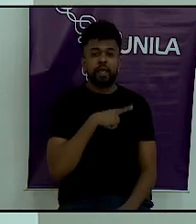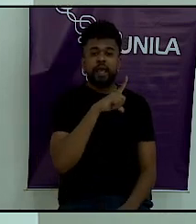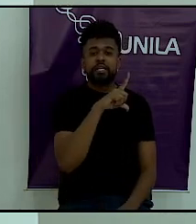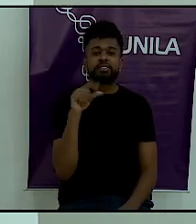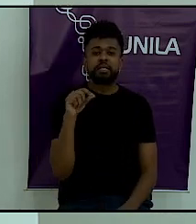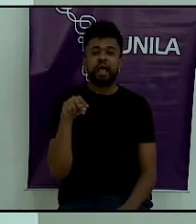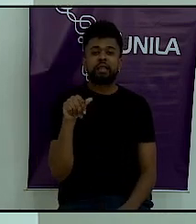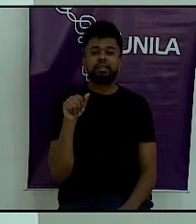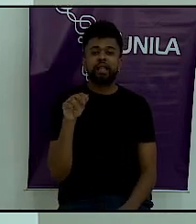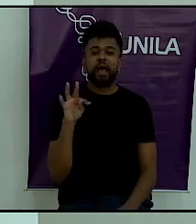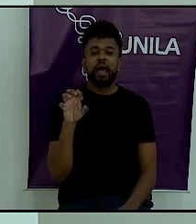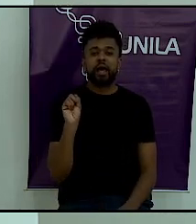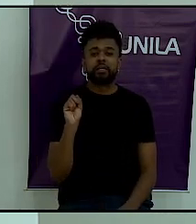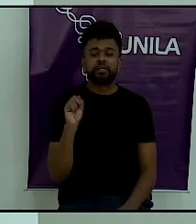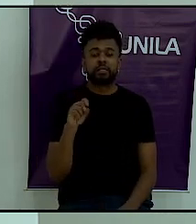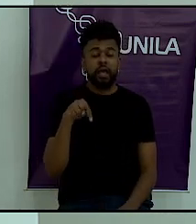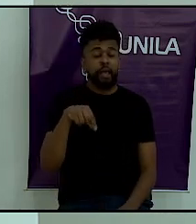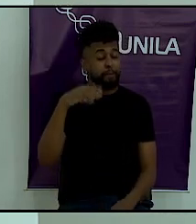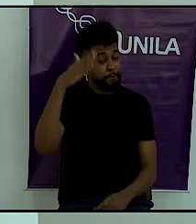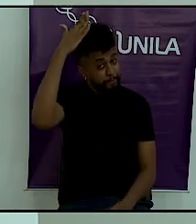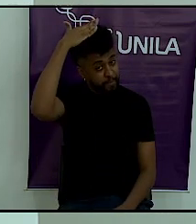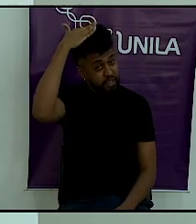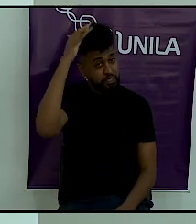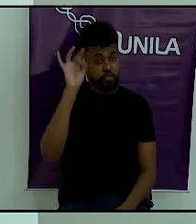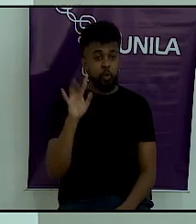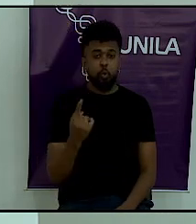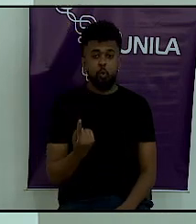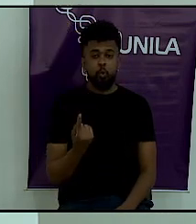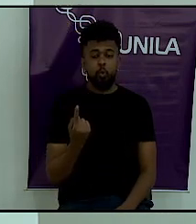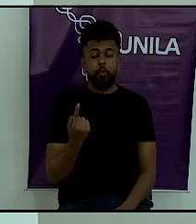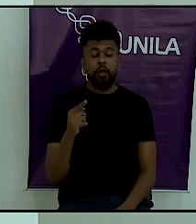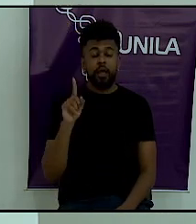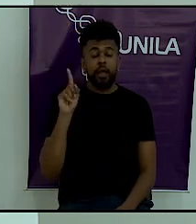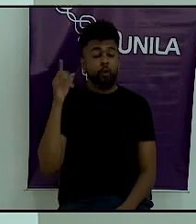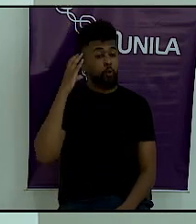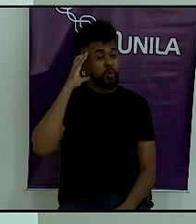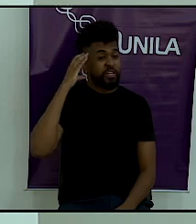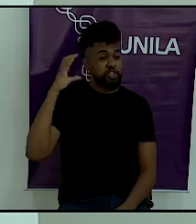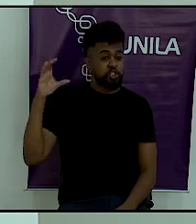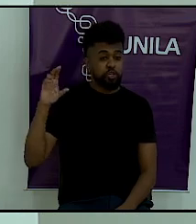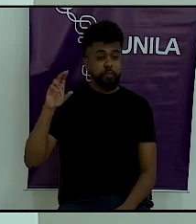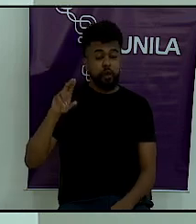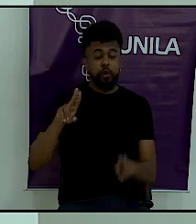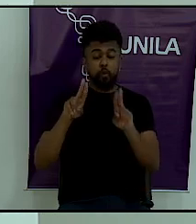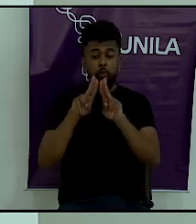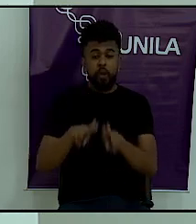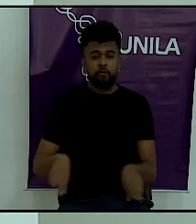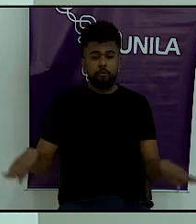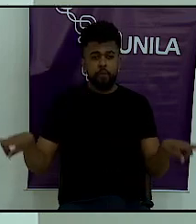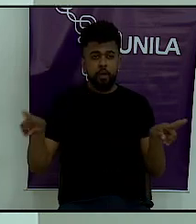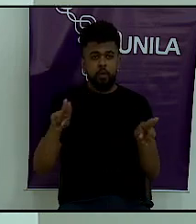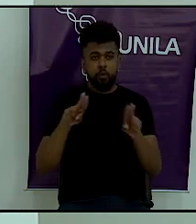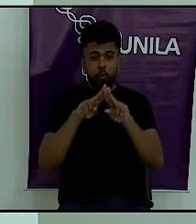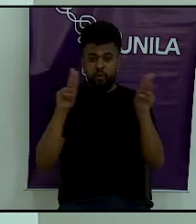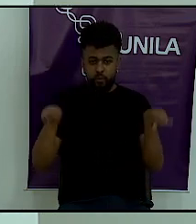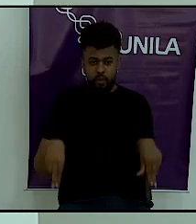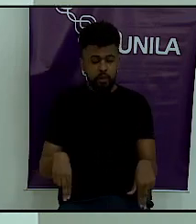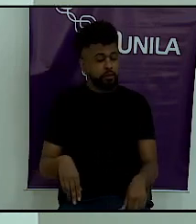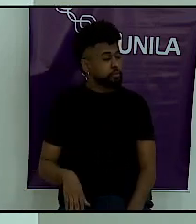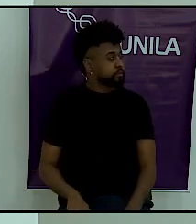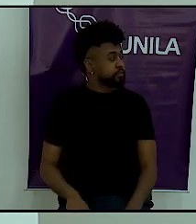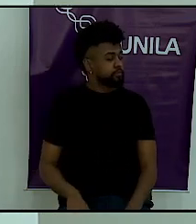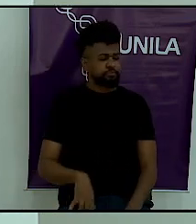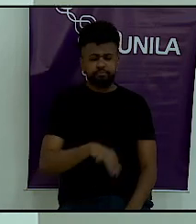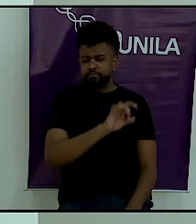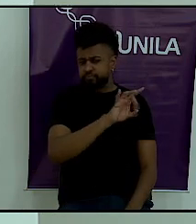no Paraná nós temos somente um NATS, que é lá em Curitiba, na UFPR. Enquanto que em Santa Catarina nós temos 4, e Rio Grande do Sul, apenas para